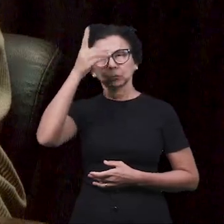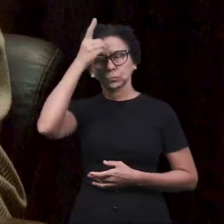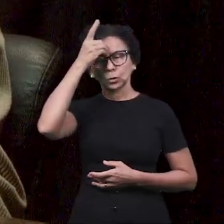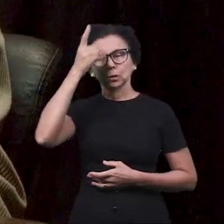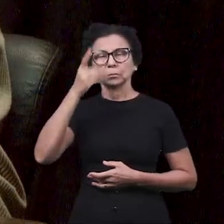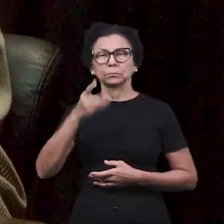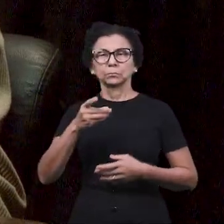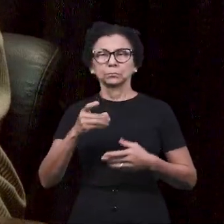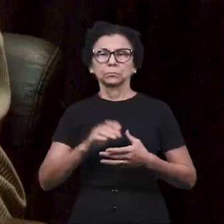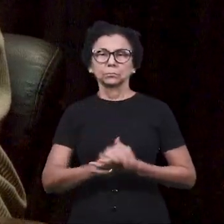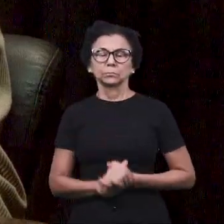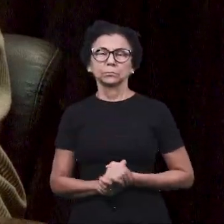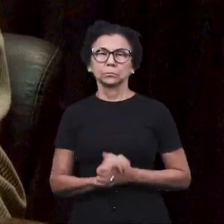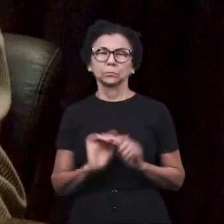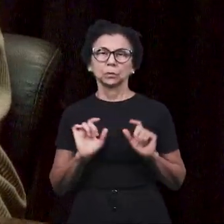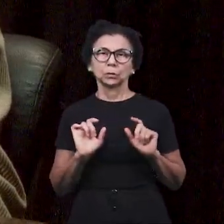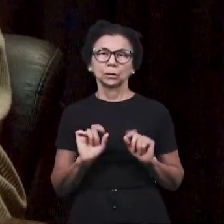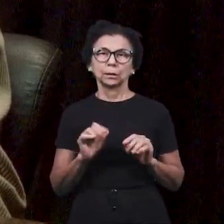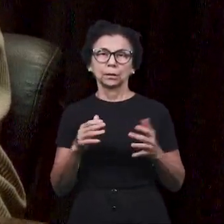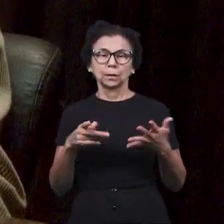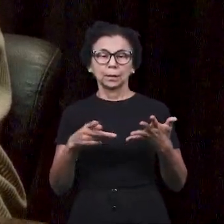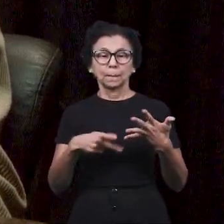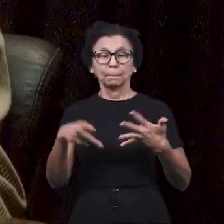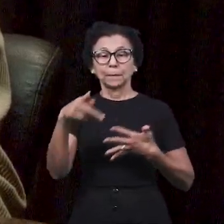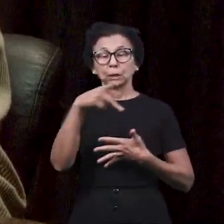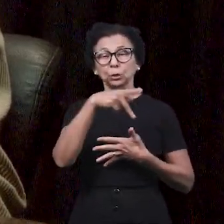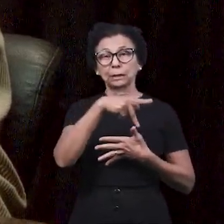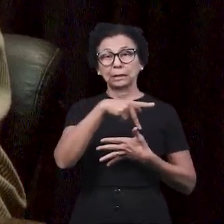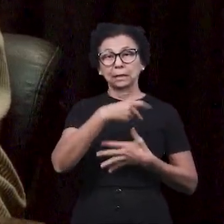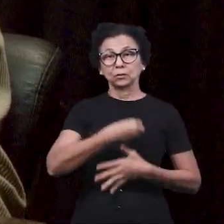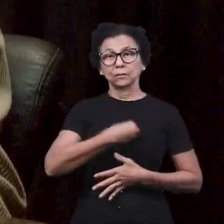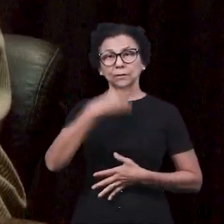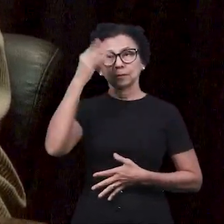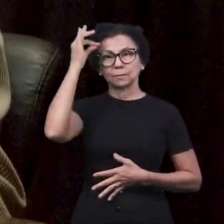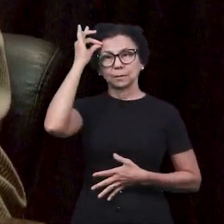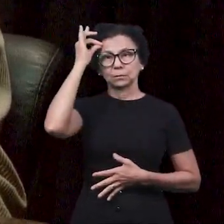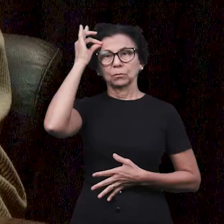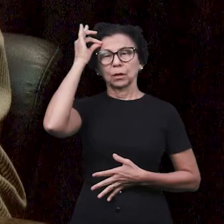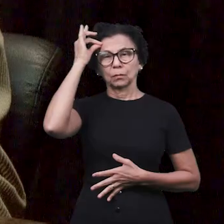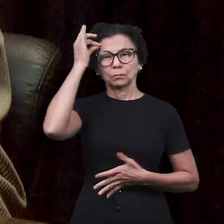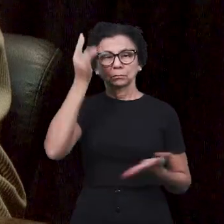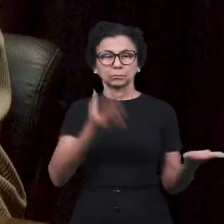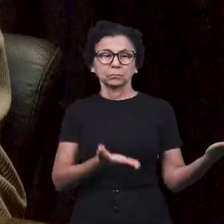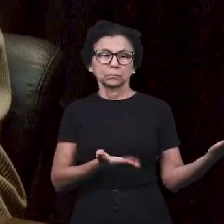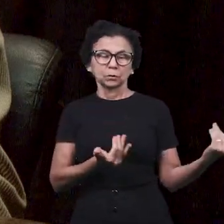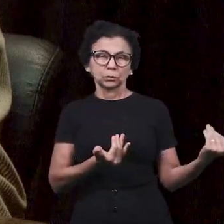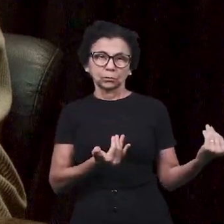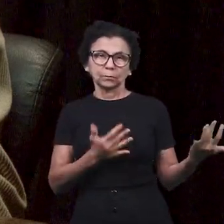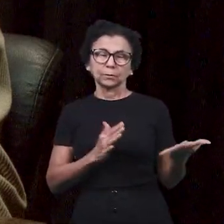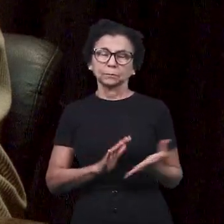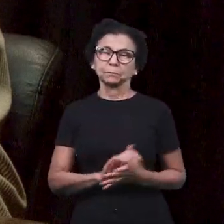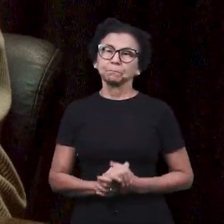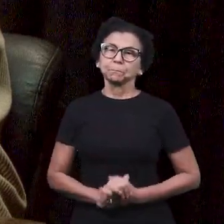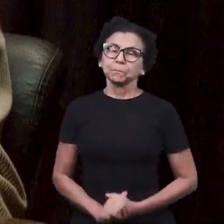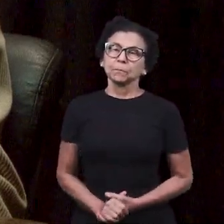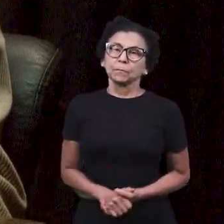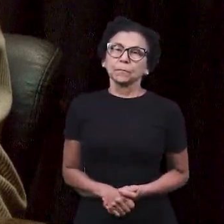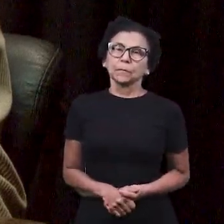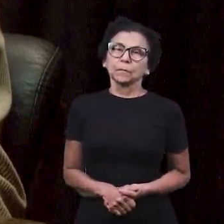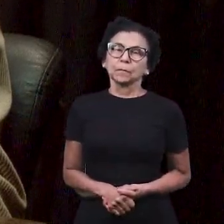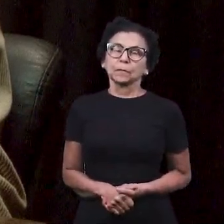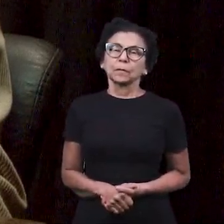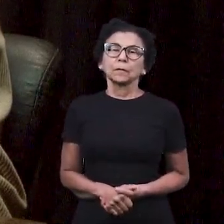a prioridade na vida do jovem seria a vida espiritual. Então, a partir da